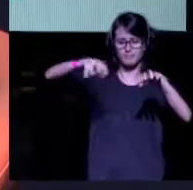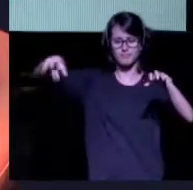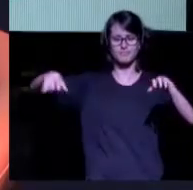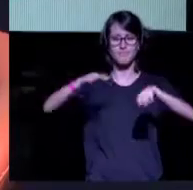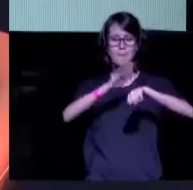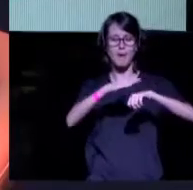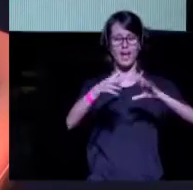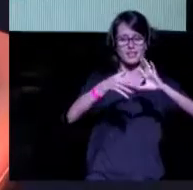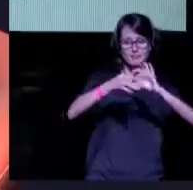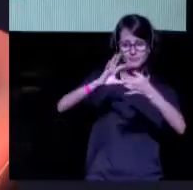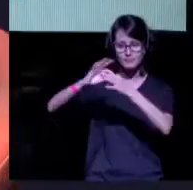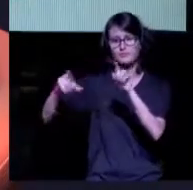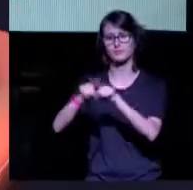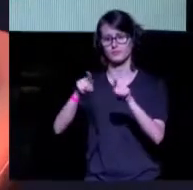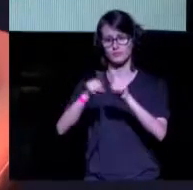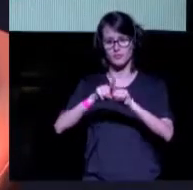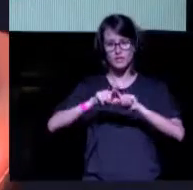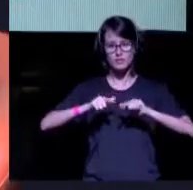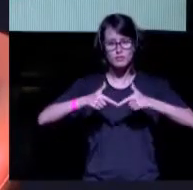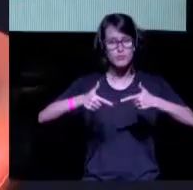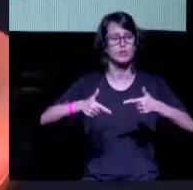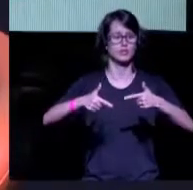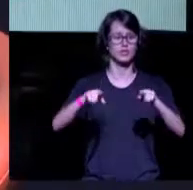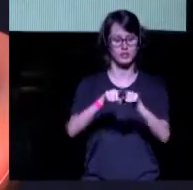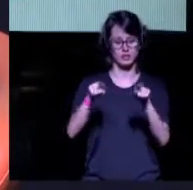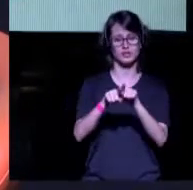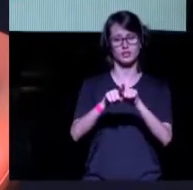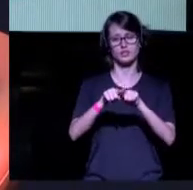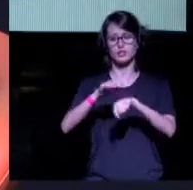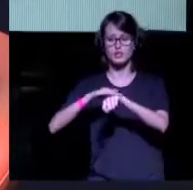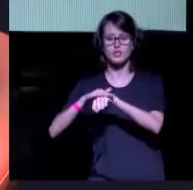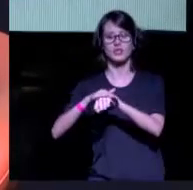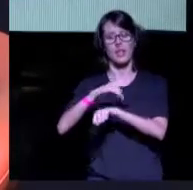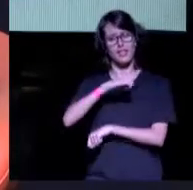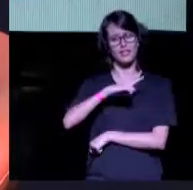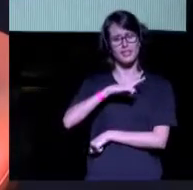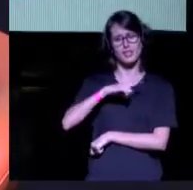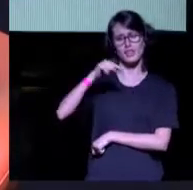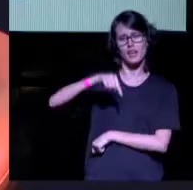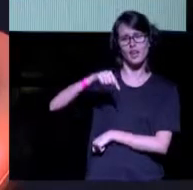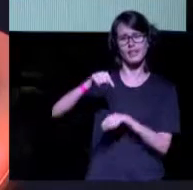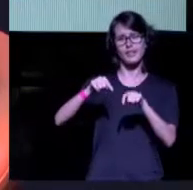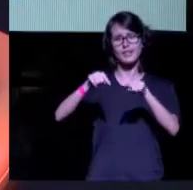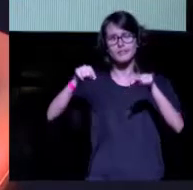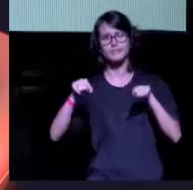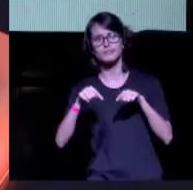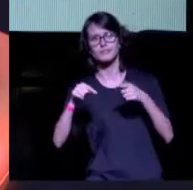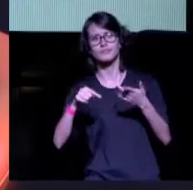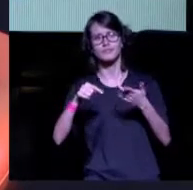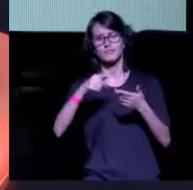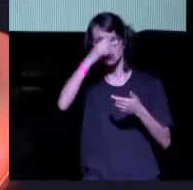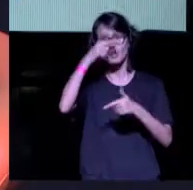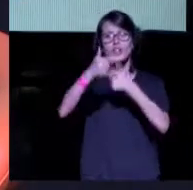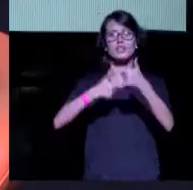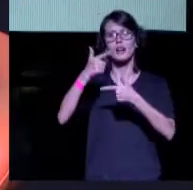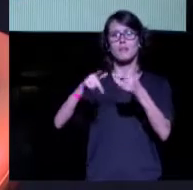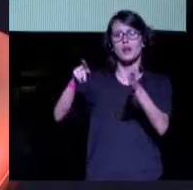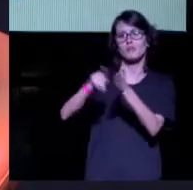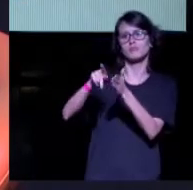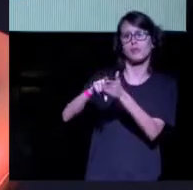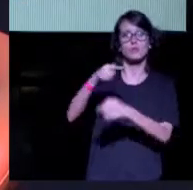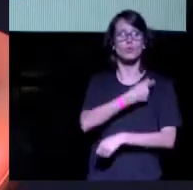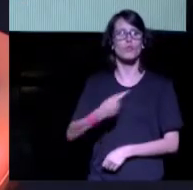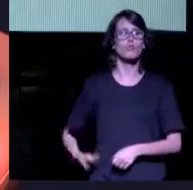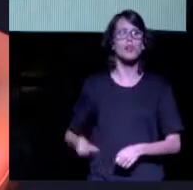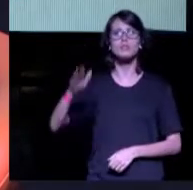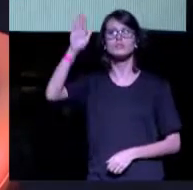como nós então quem aqui nessa sala com trabalha para o governo nacional local por favor levante sua voz é